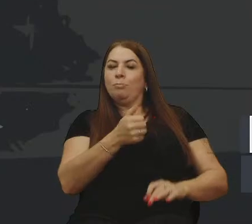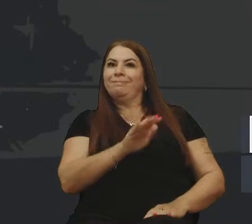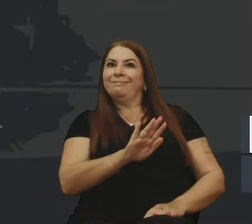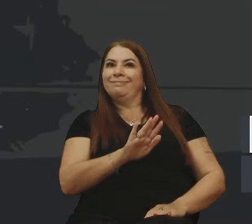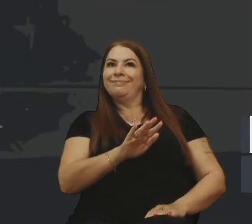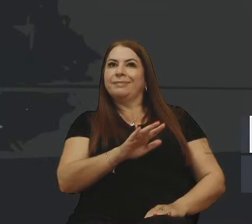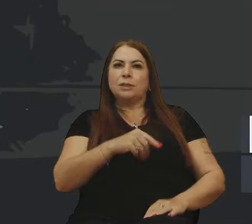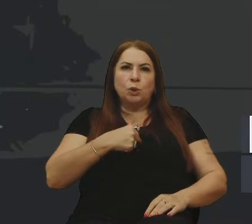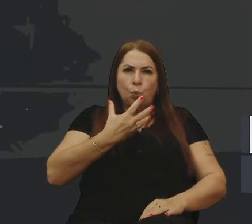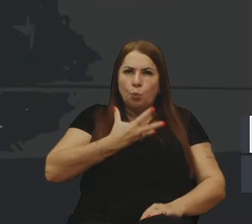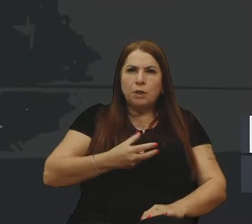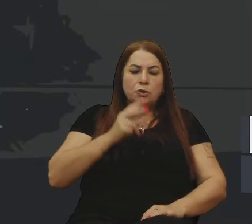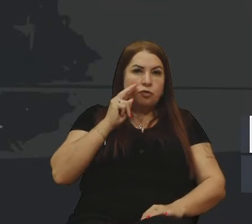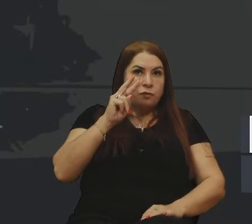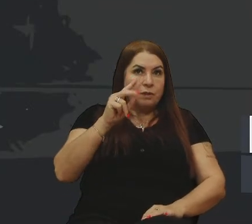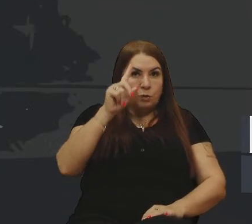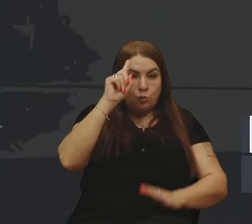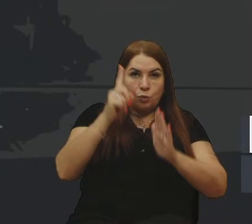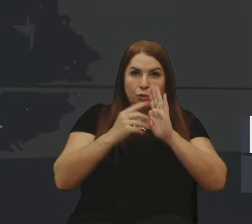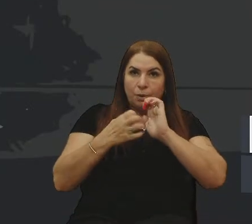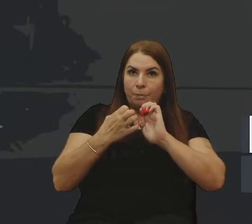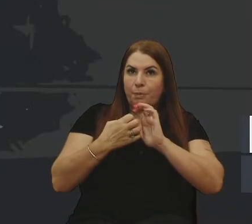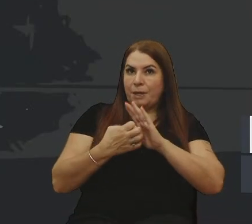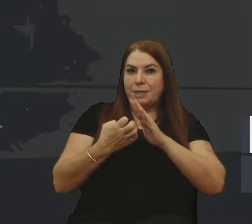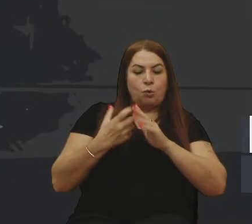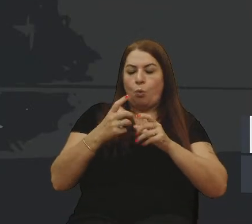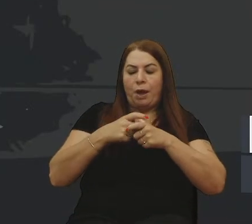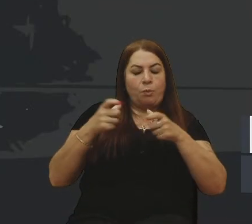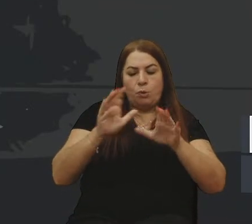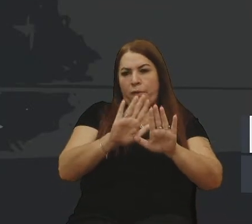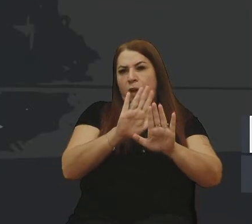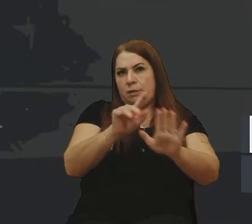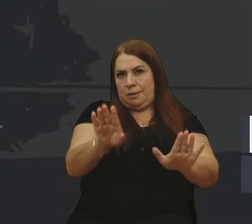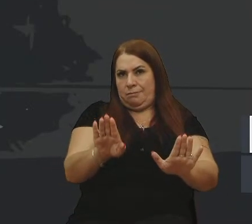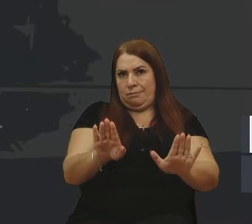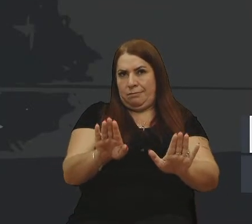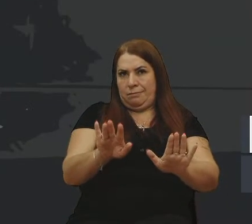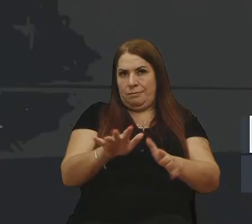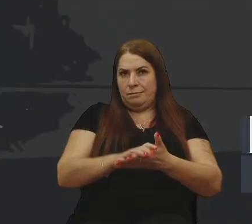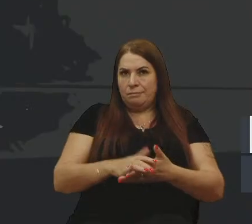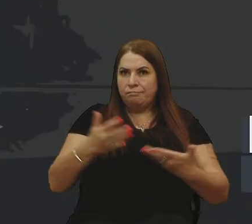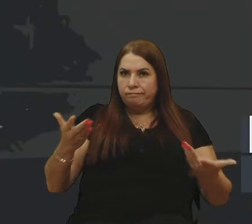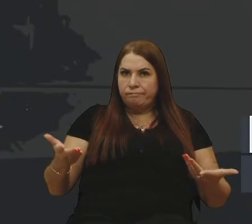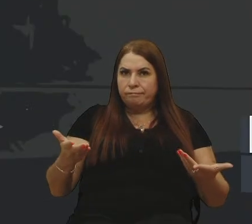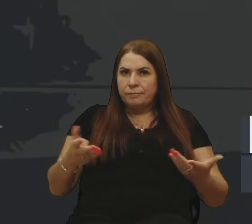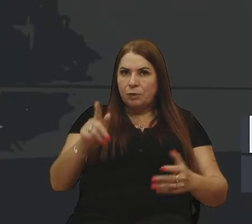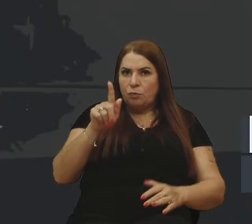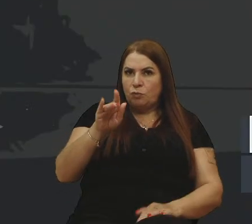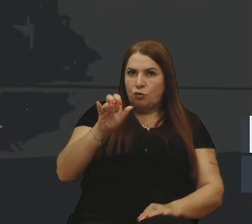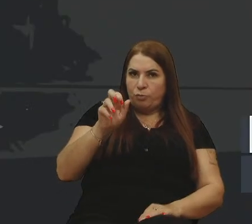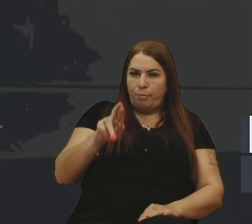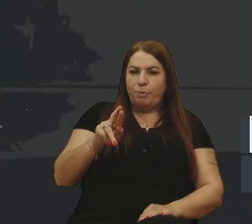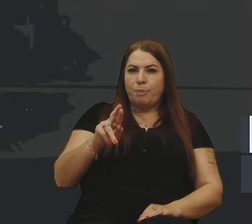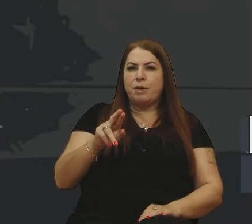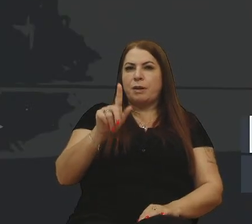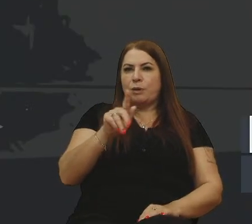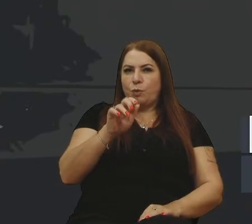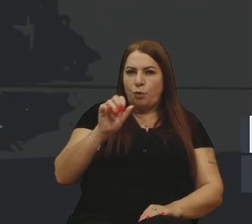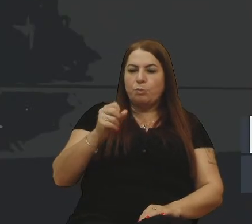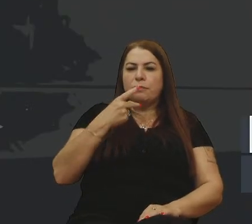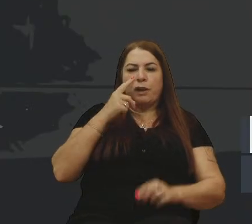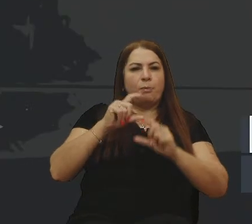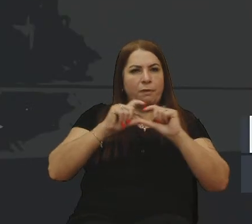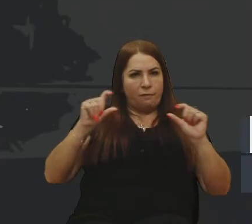Eu canso de ver empresário me dizer assim, Alex, eu não quero crescer, eu quero ficar desse tamanho. O Gilmar Gomes dizia uma frase, eu sempre falo essa